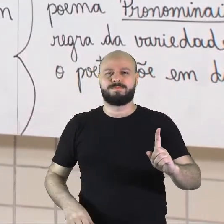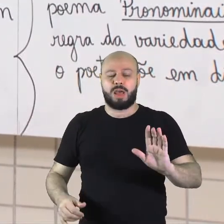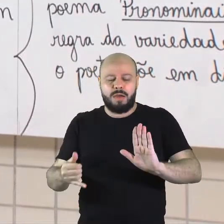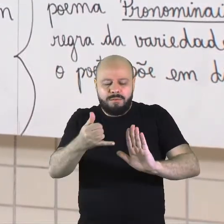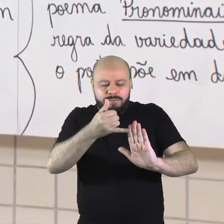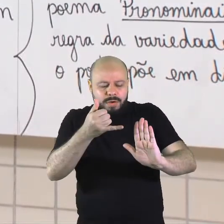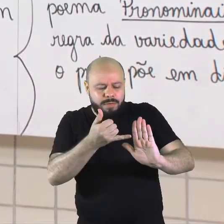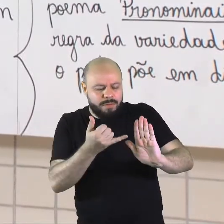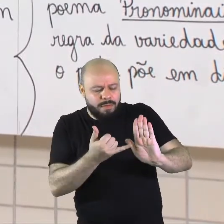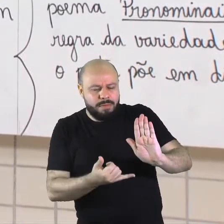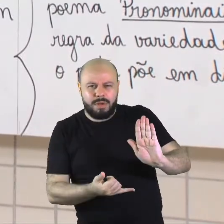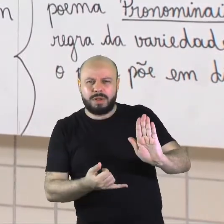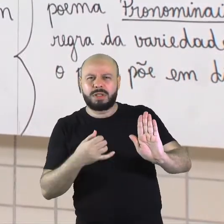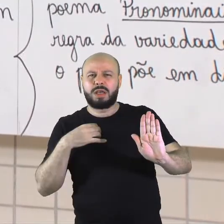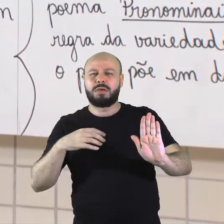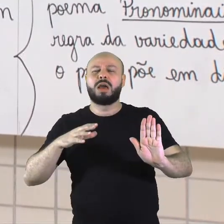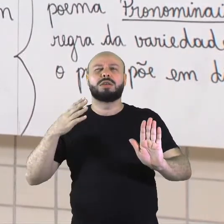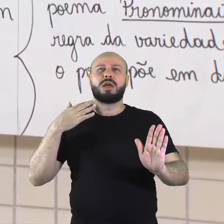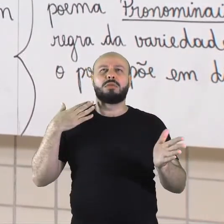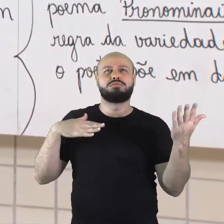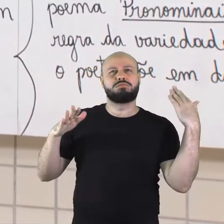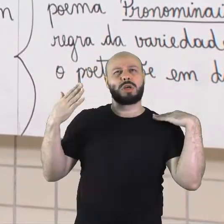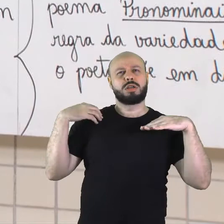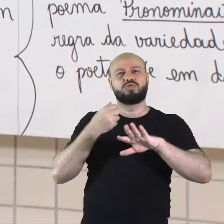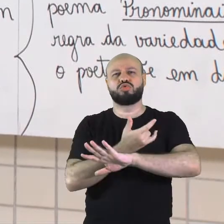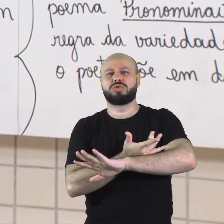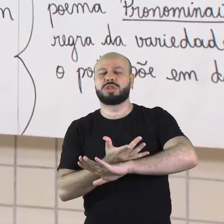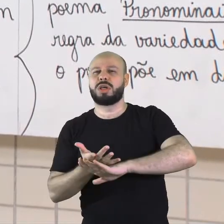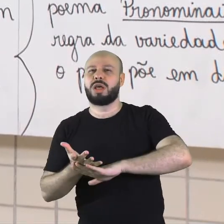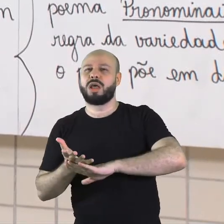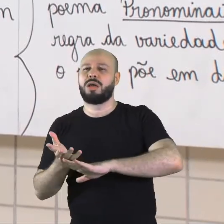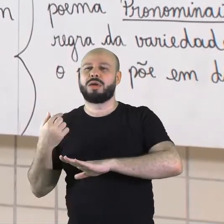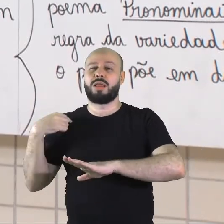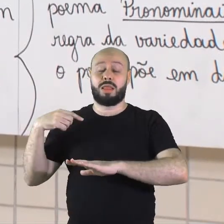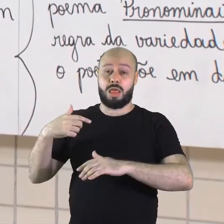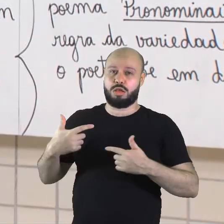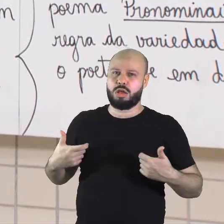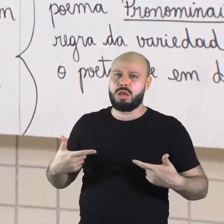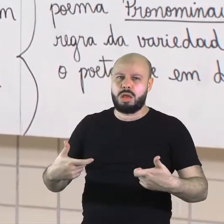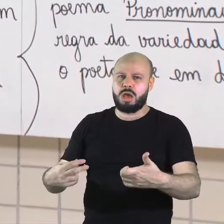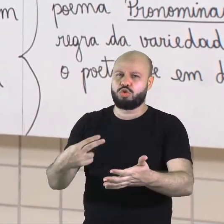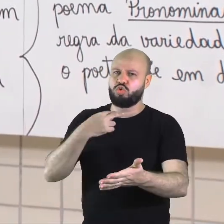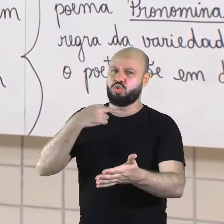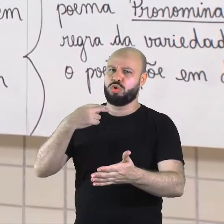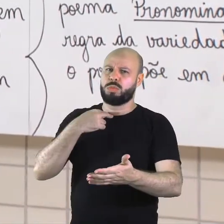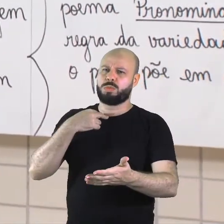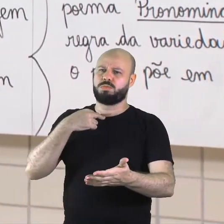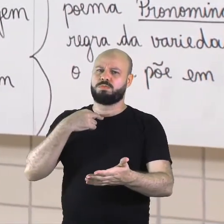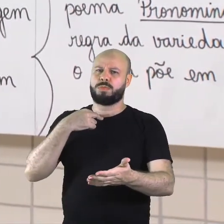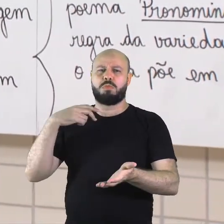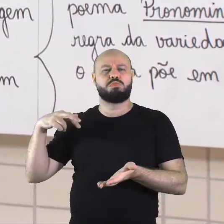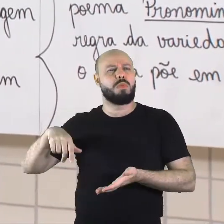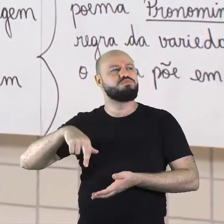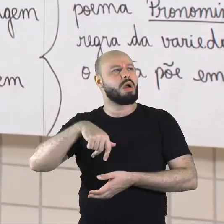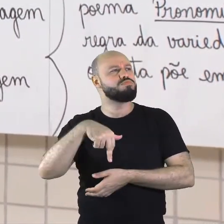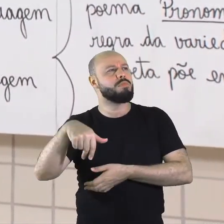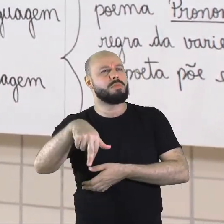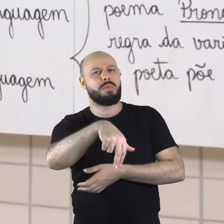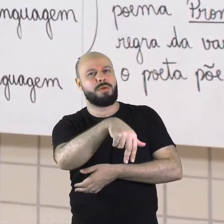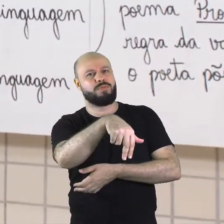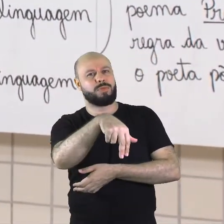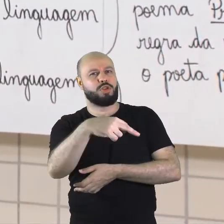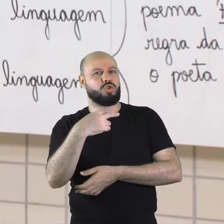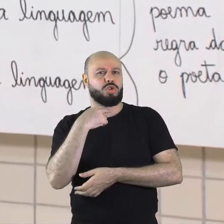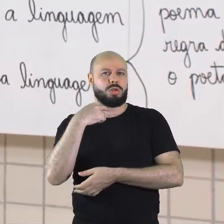primeiros mesmo, quando a gente vê que ela está passeando no jardim, a gente percebe que na época da guerra não podia andar, né, pelo jardim, não